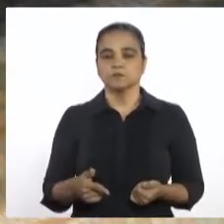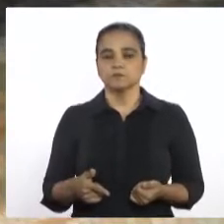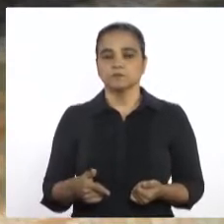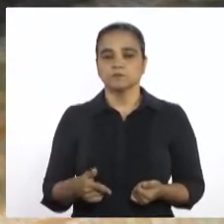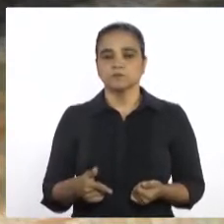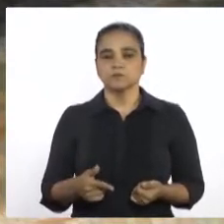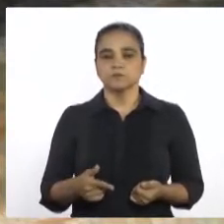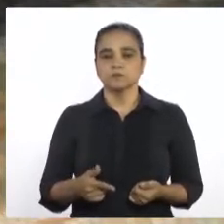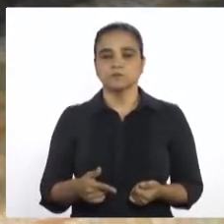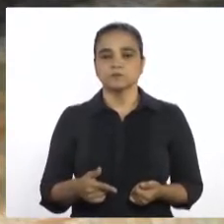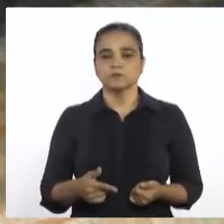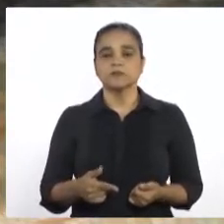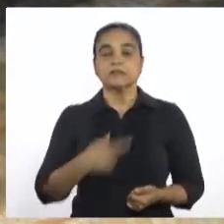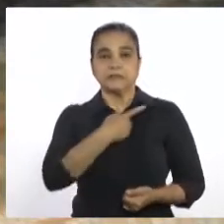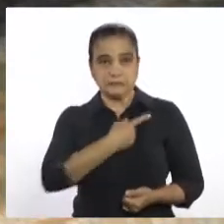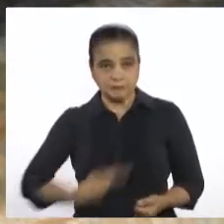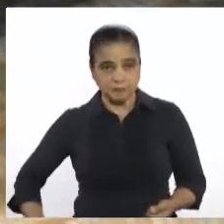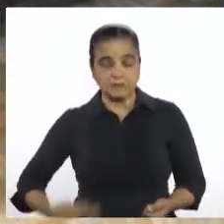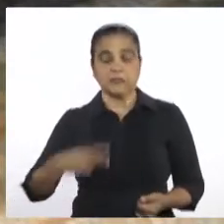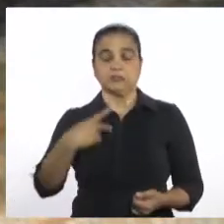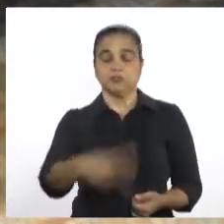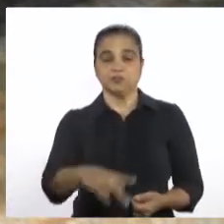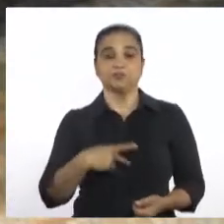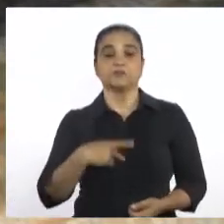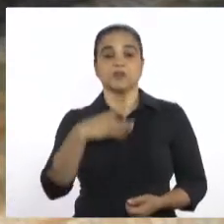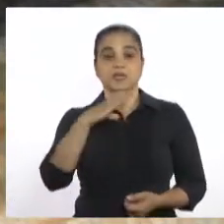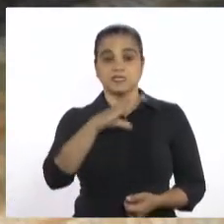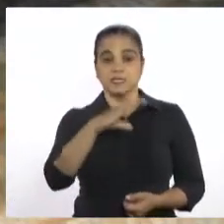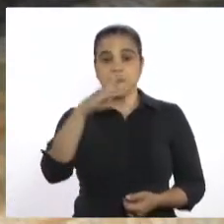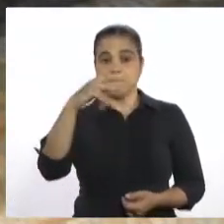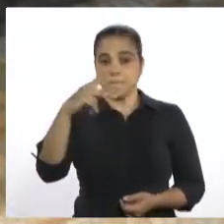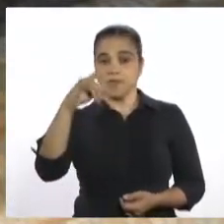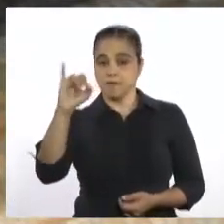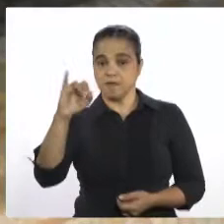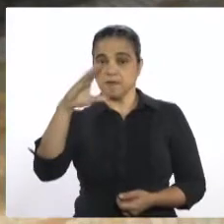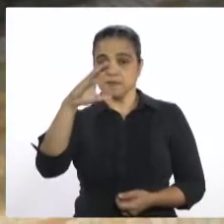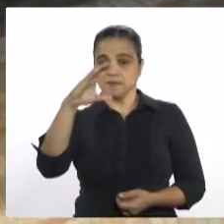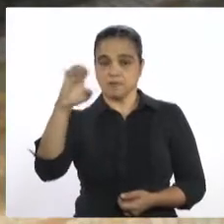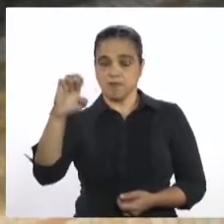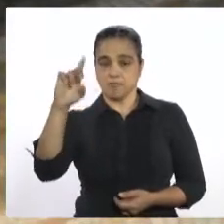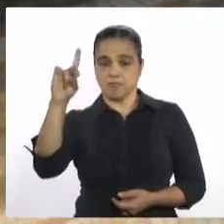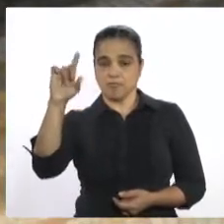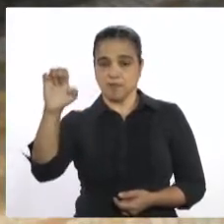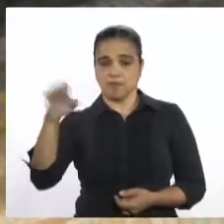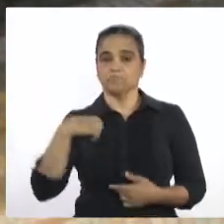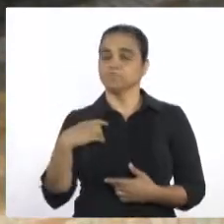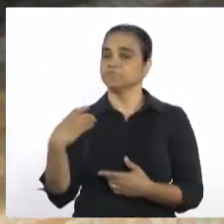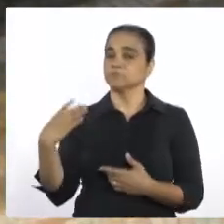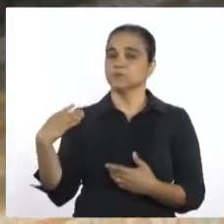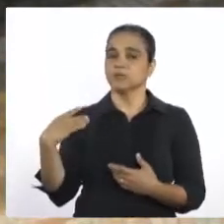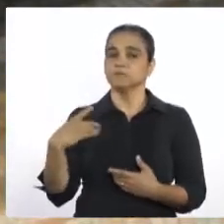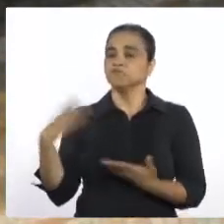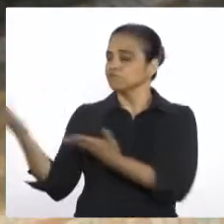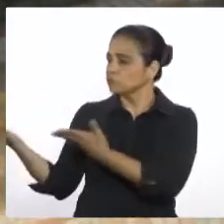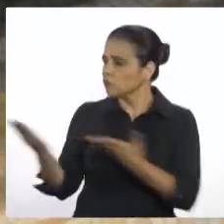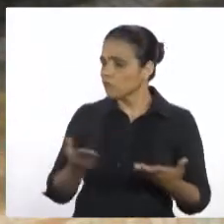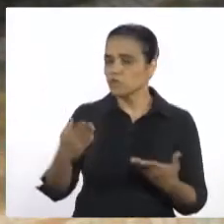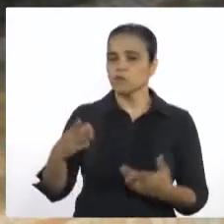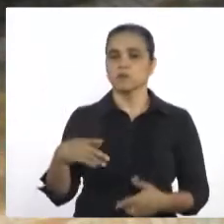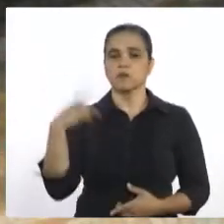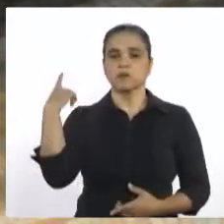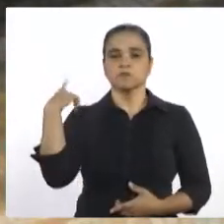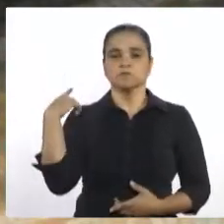em relação à CPI da SEDAI. Eu queria fazer a todos os meus companheiros parlamentares